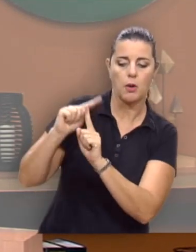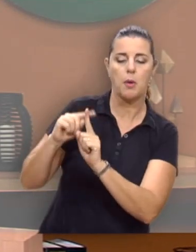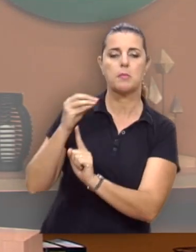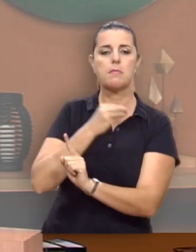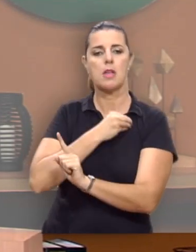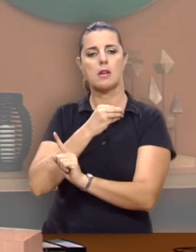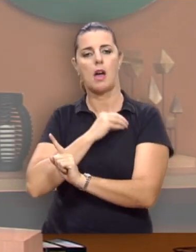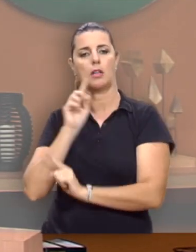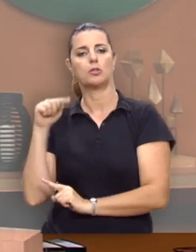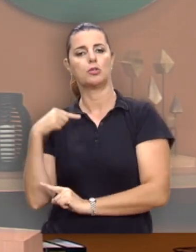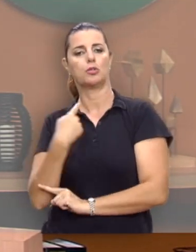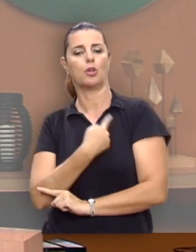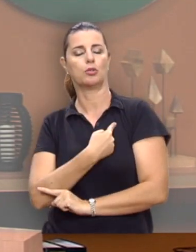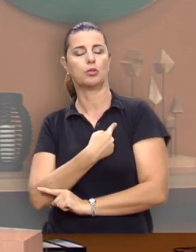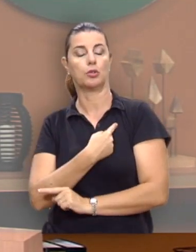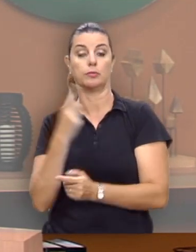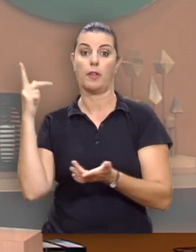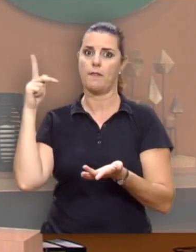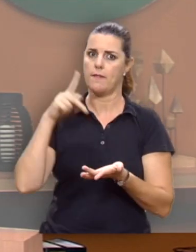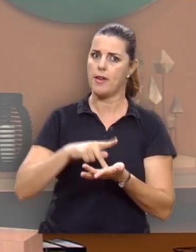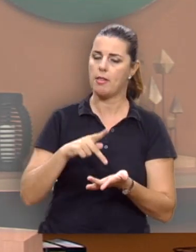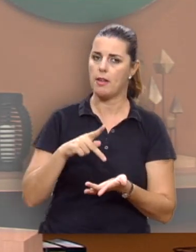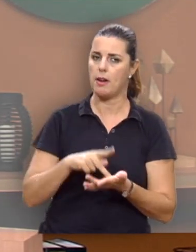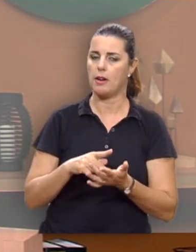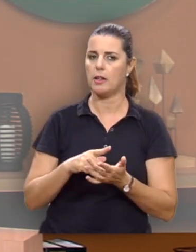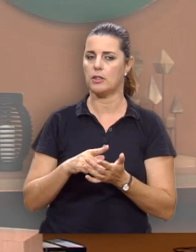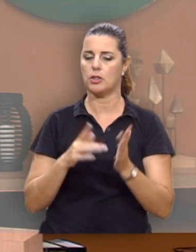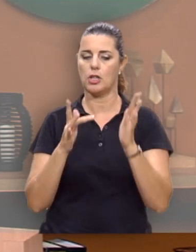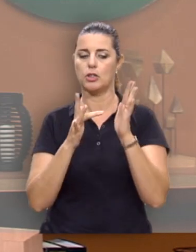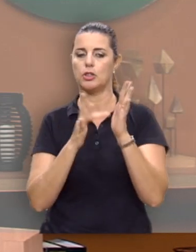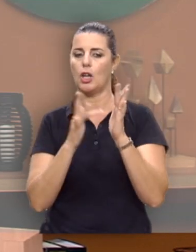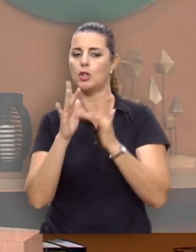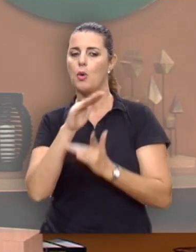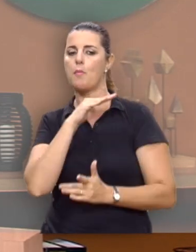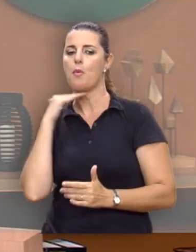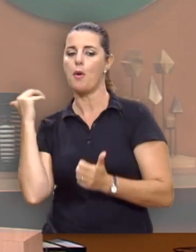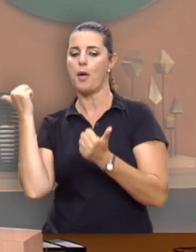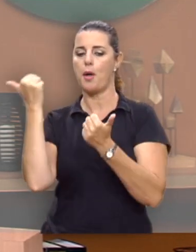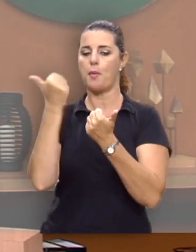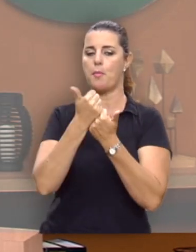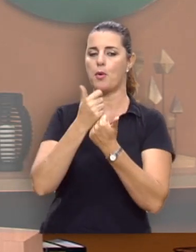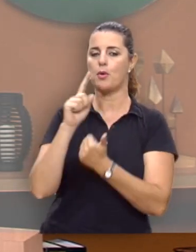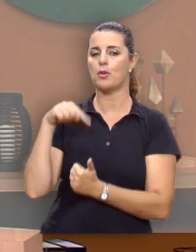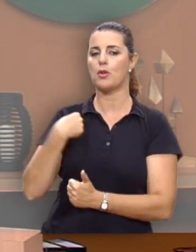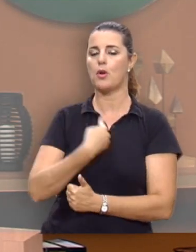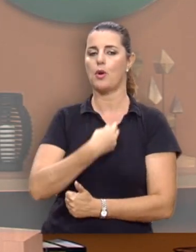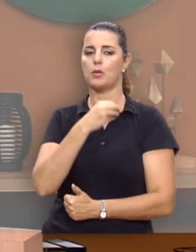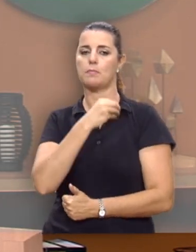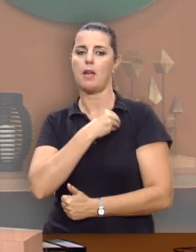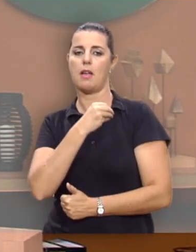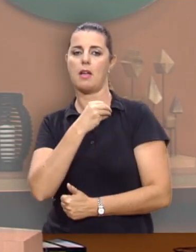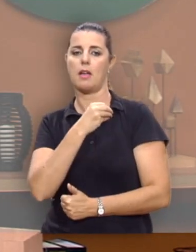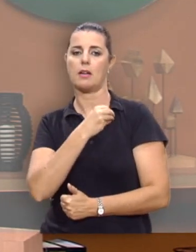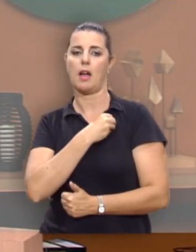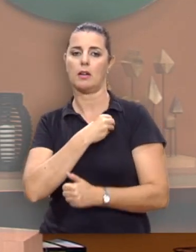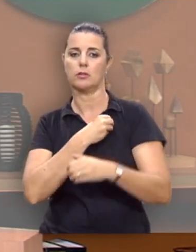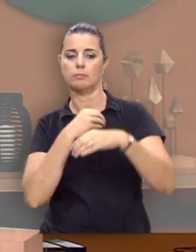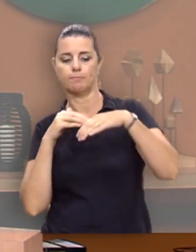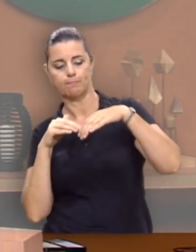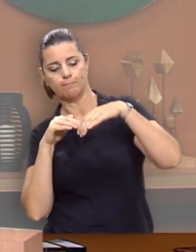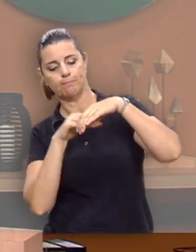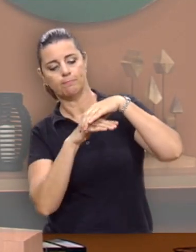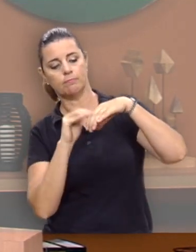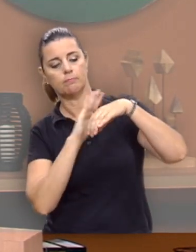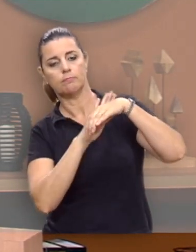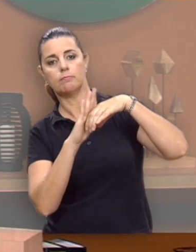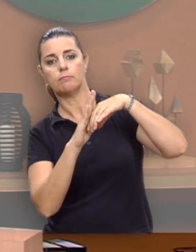nossos pecados. Na verdade, ele morreu pelos nossos pecados, segundo as Escrituras, foi sepultado